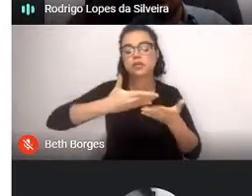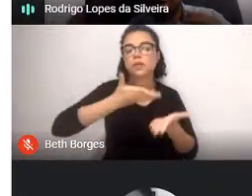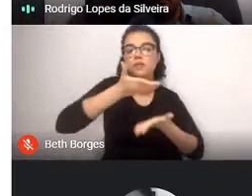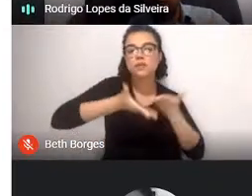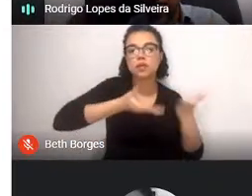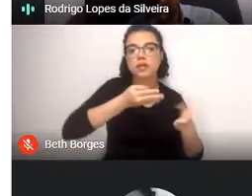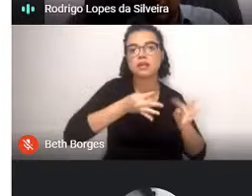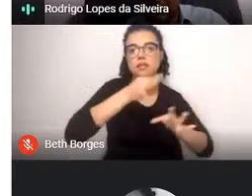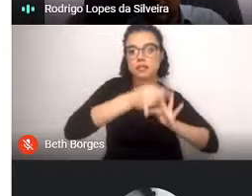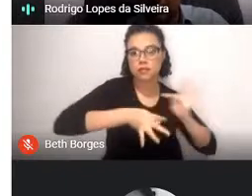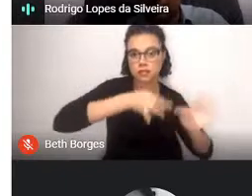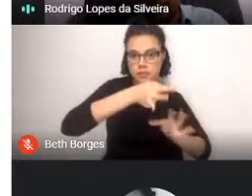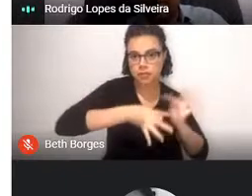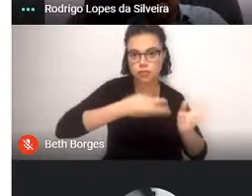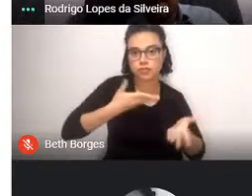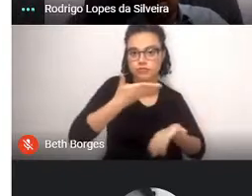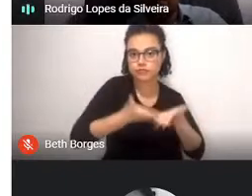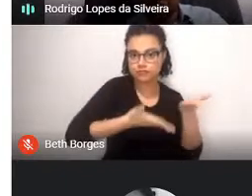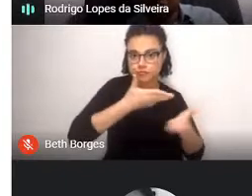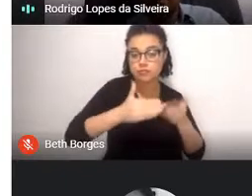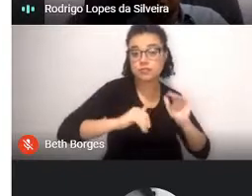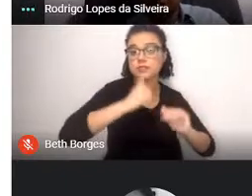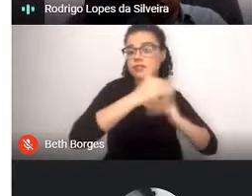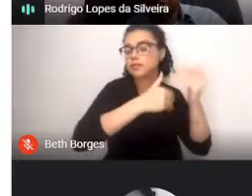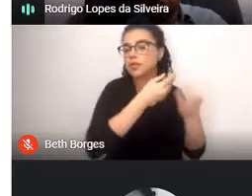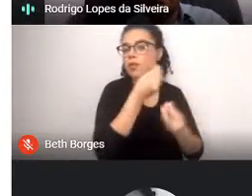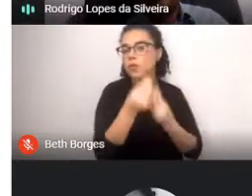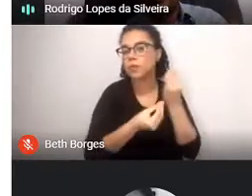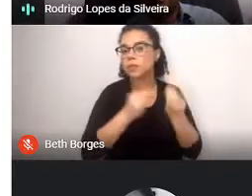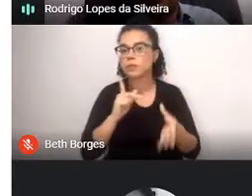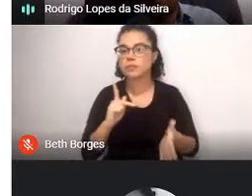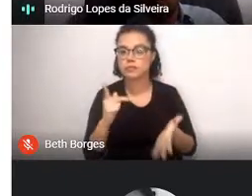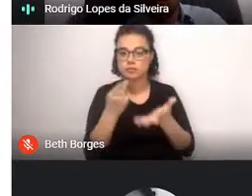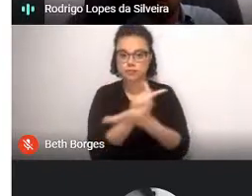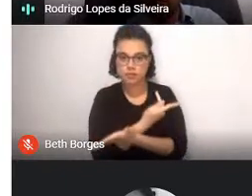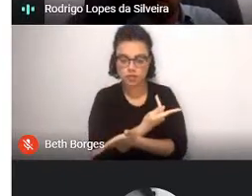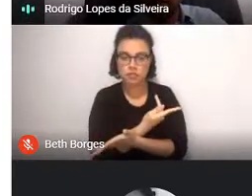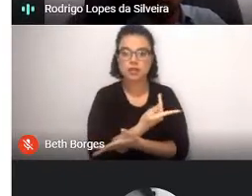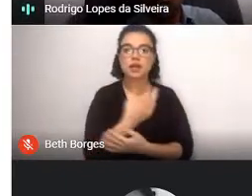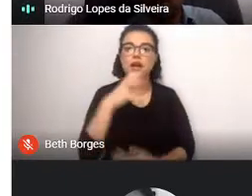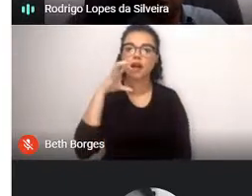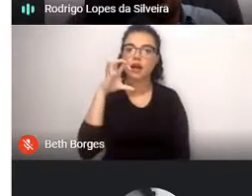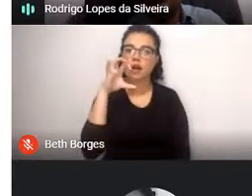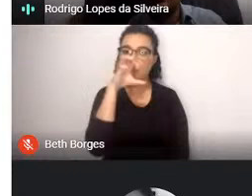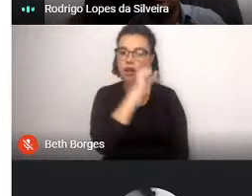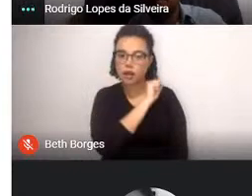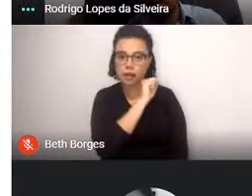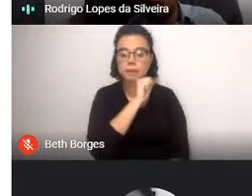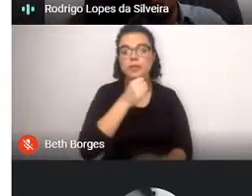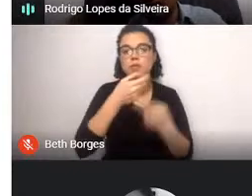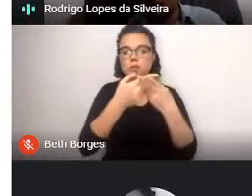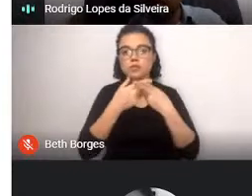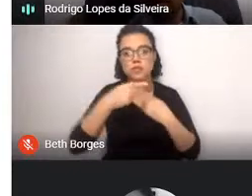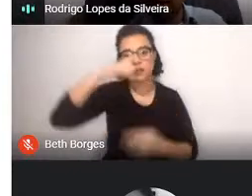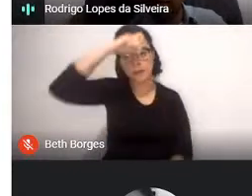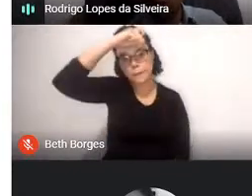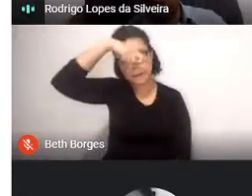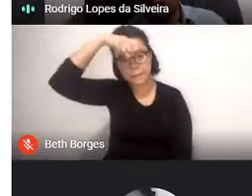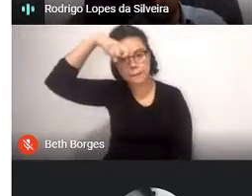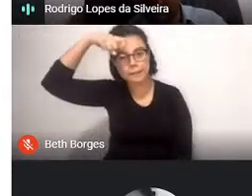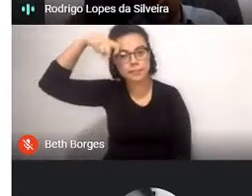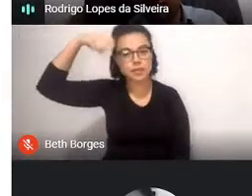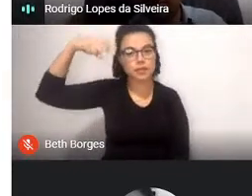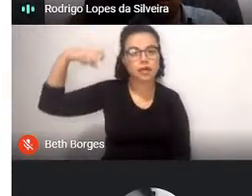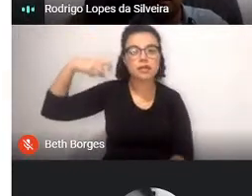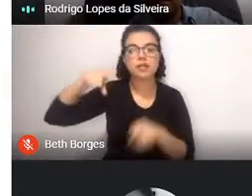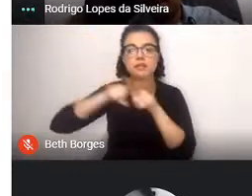essa evolução do tratamento, ela vai se tornando mais rápida com o uso da hipnose, entre outras estratégias, como